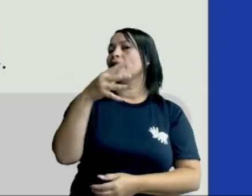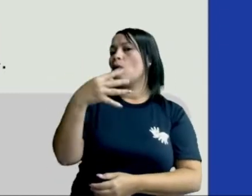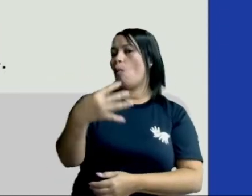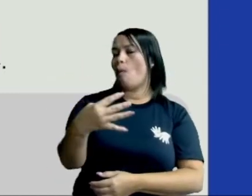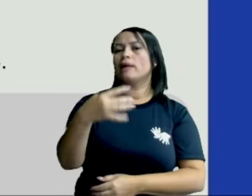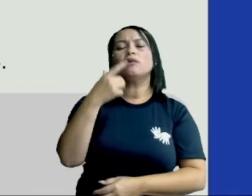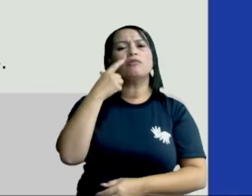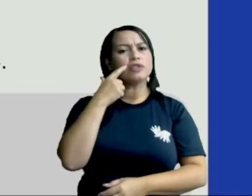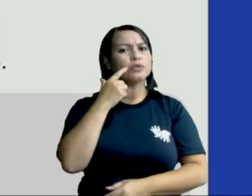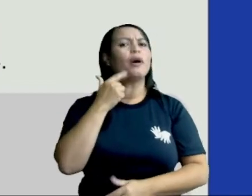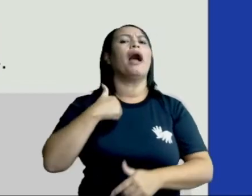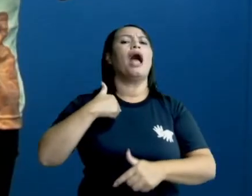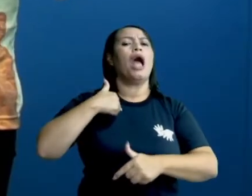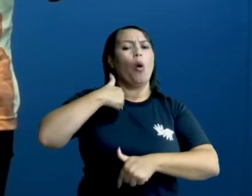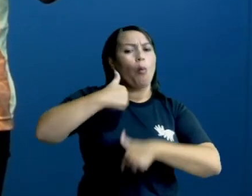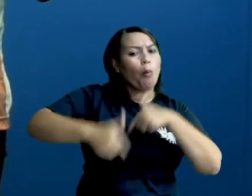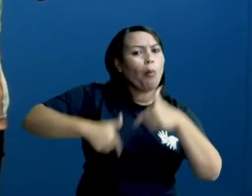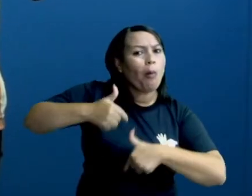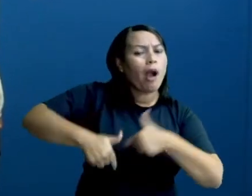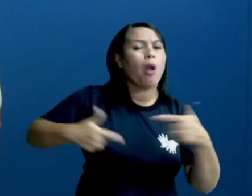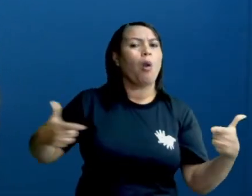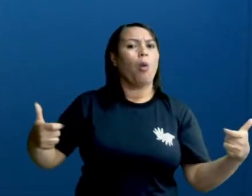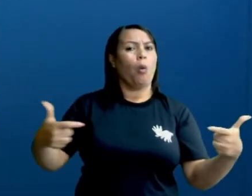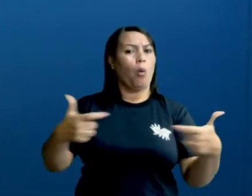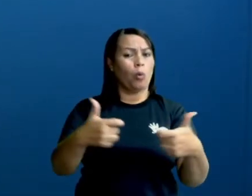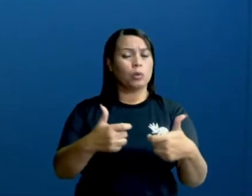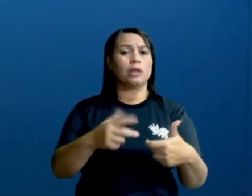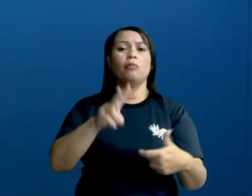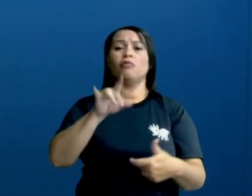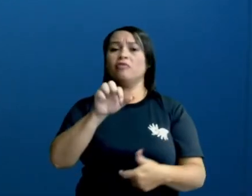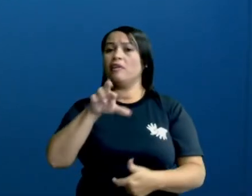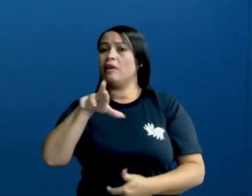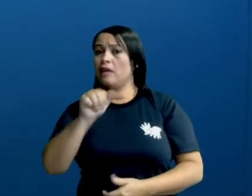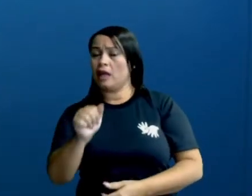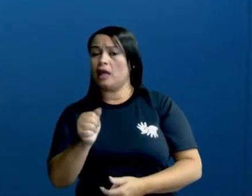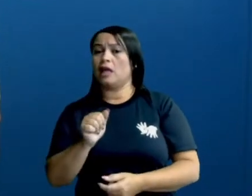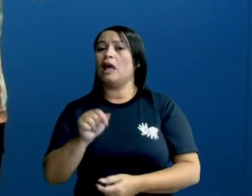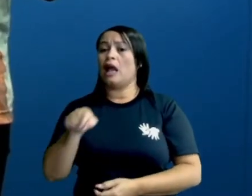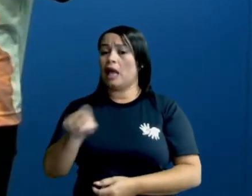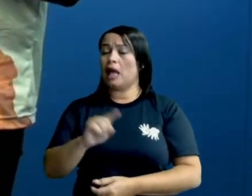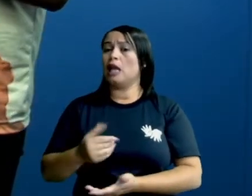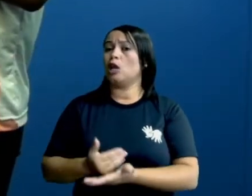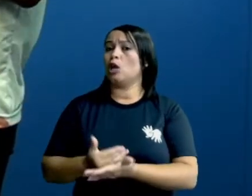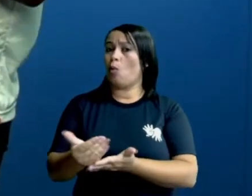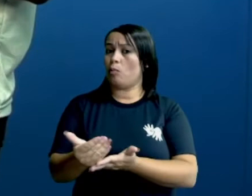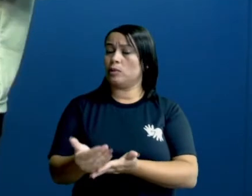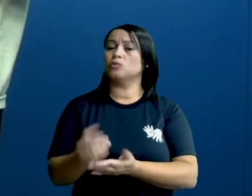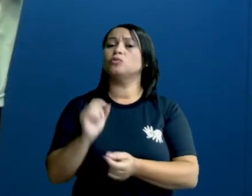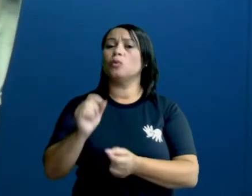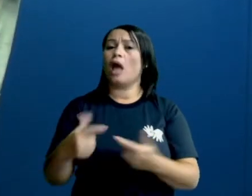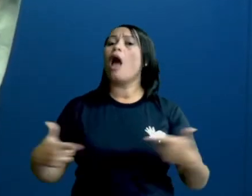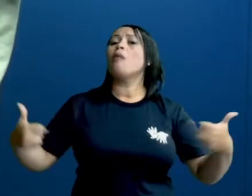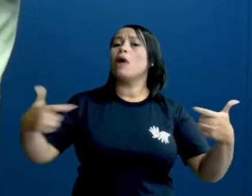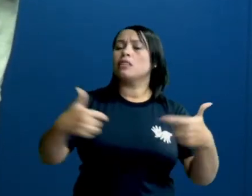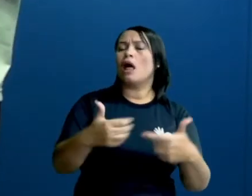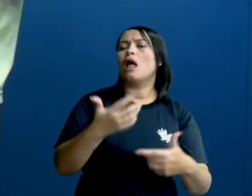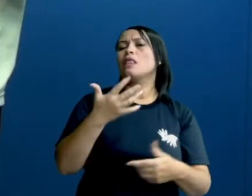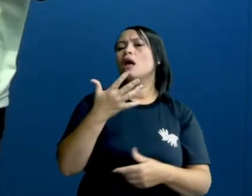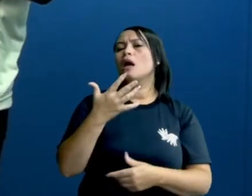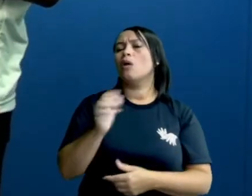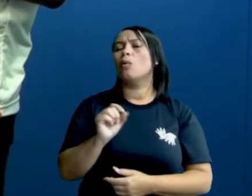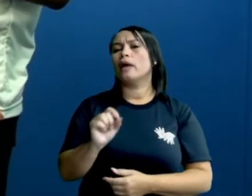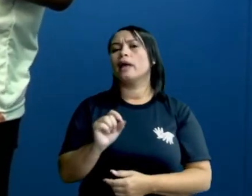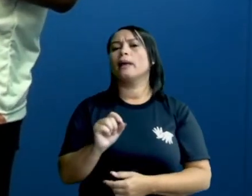tá? Então, é uma batalha que vai ser liderada por João Fernandes Vieira, certo? O João Fernandes Vieira, no período,